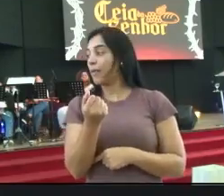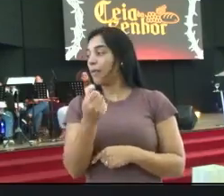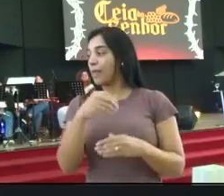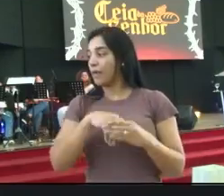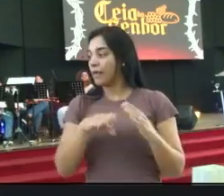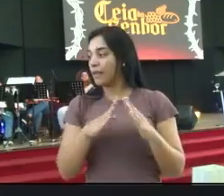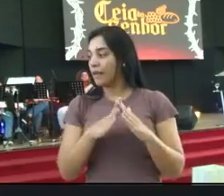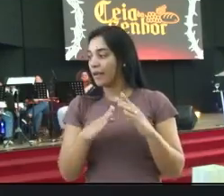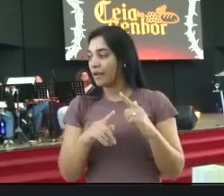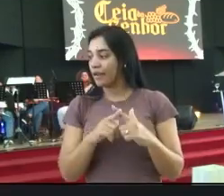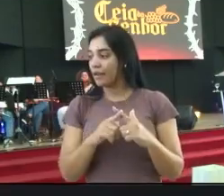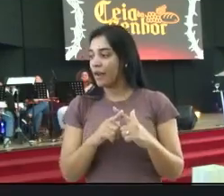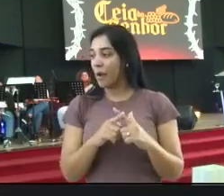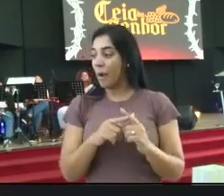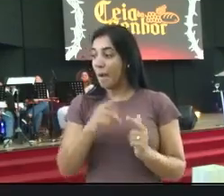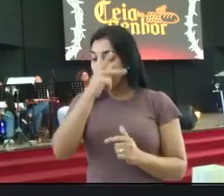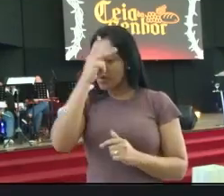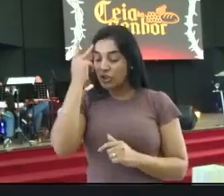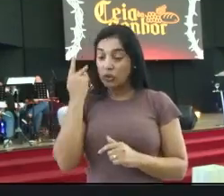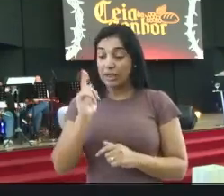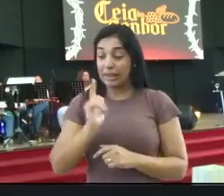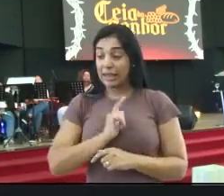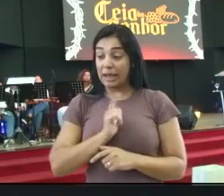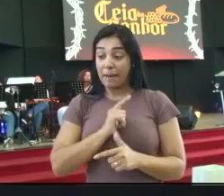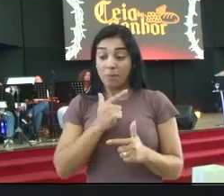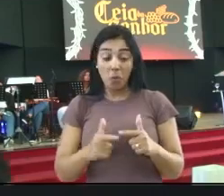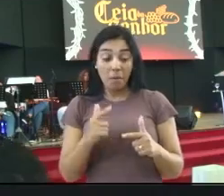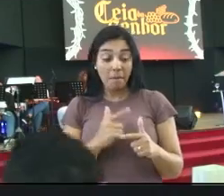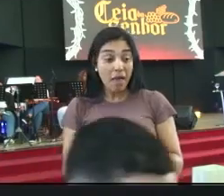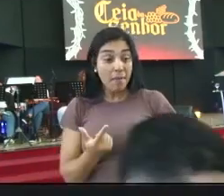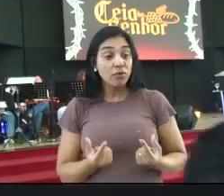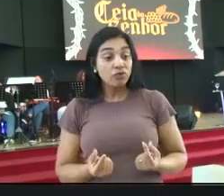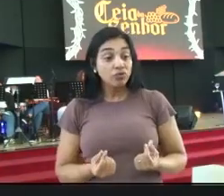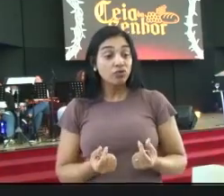Porque quando uma pessoa entra em crise financeira,